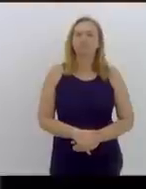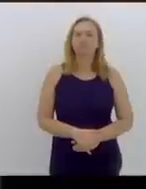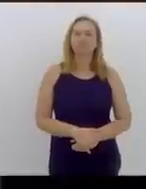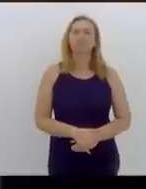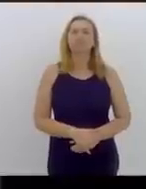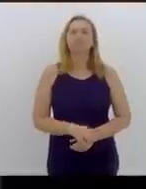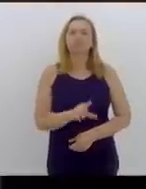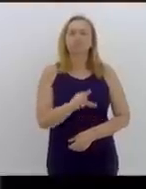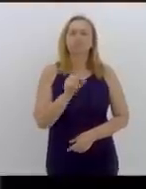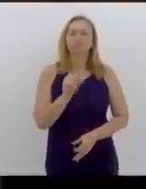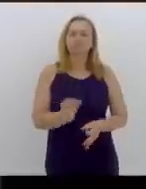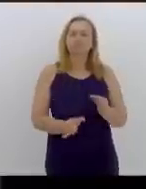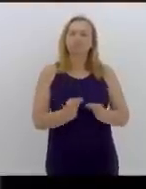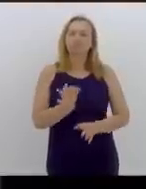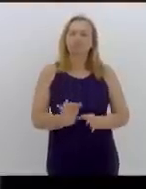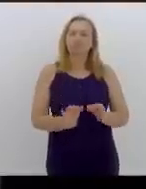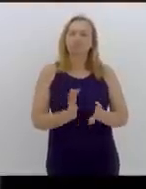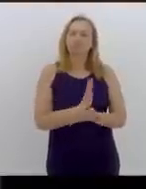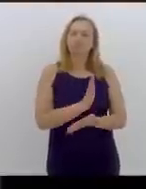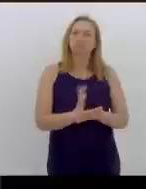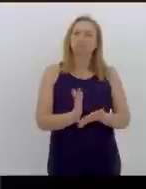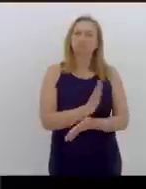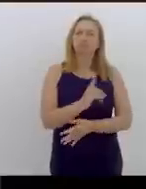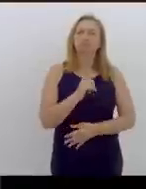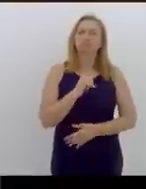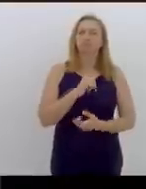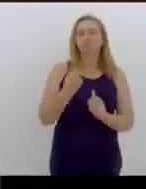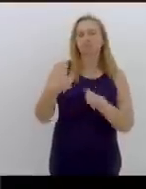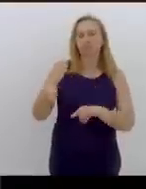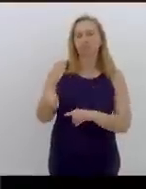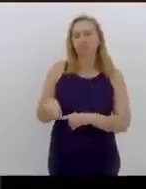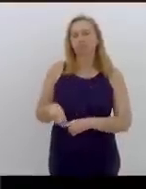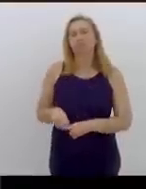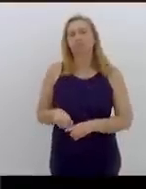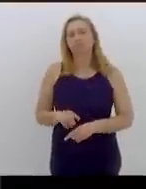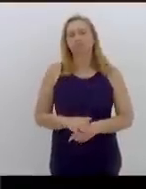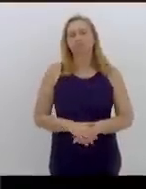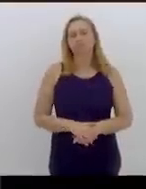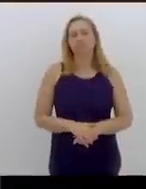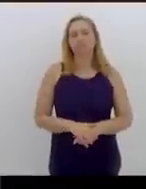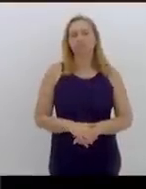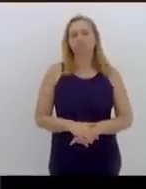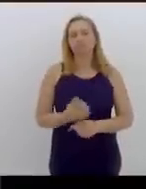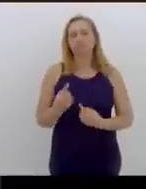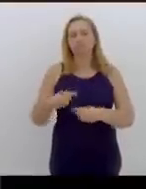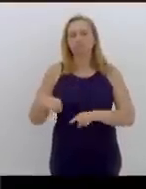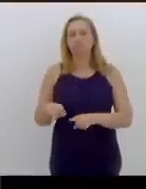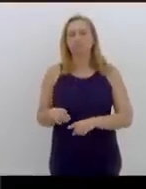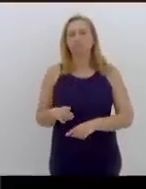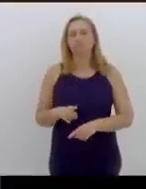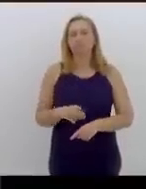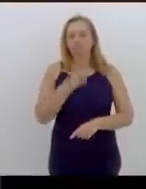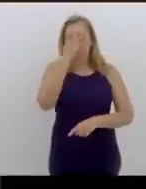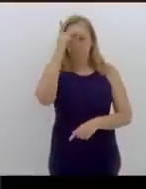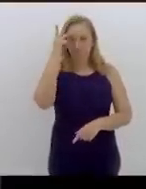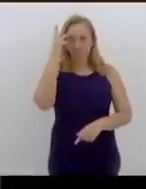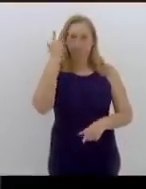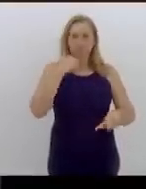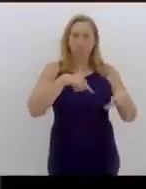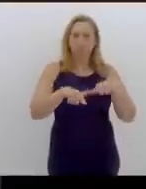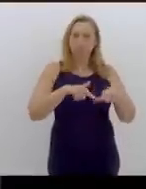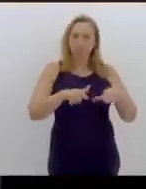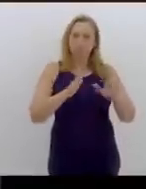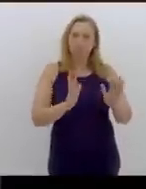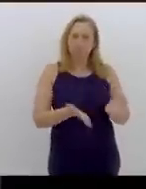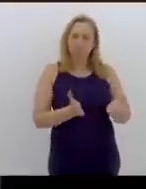que algumas está tendo estão tendo aí contrária ela vai de contra ao ativo quando ele for